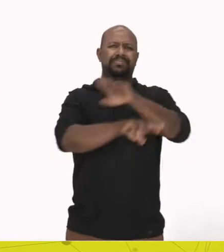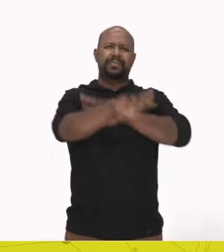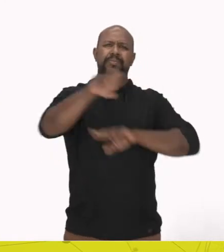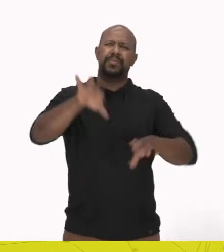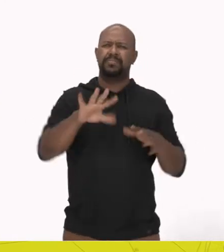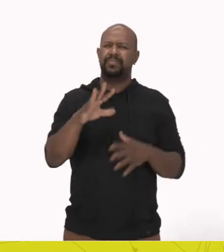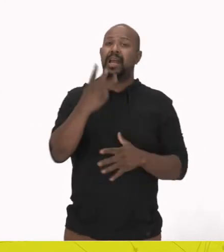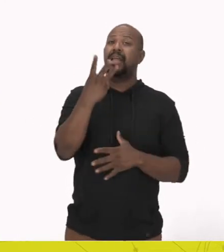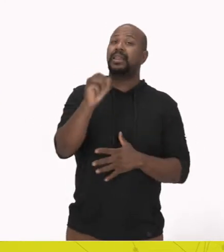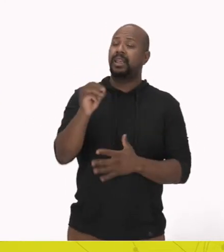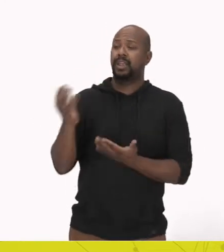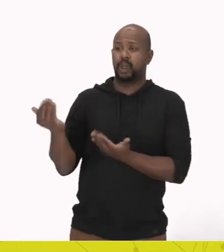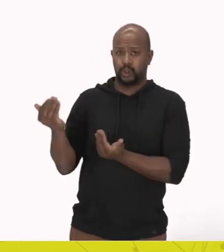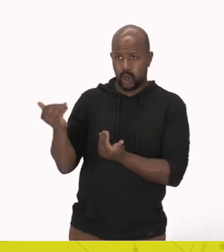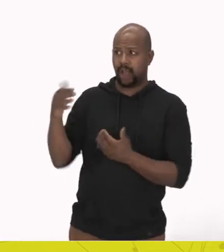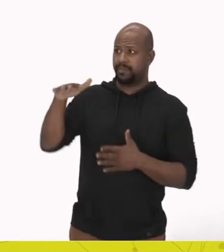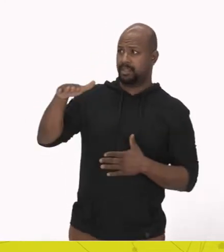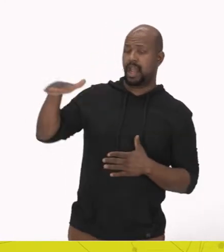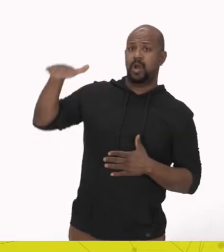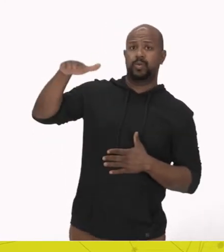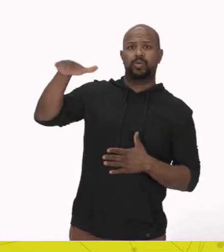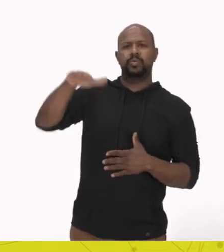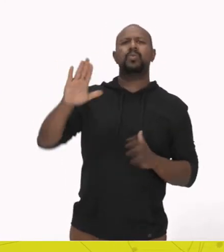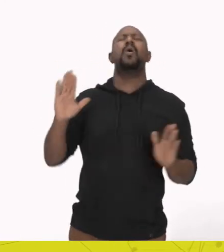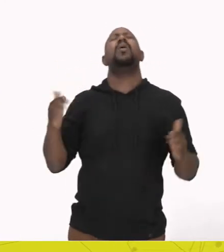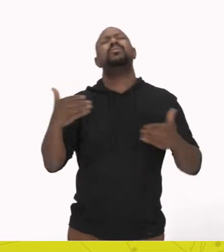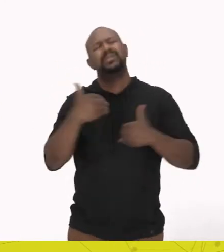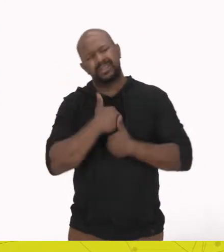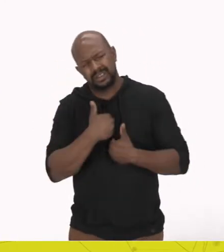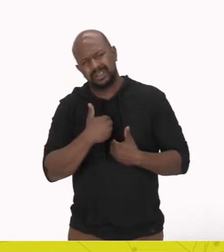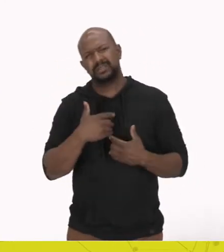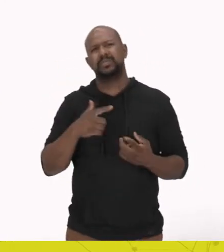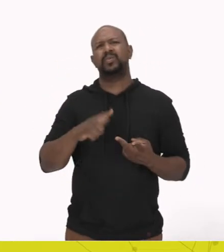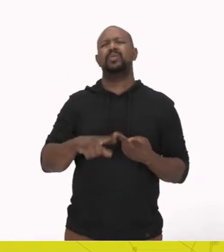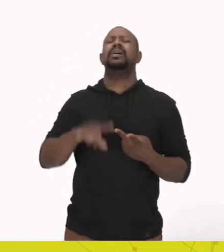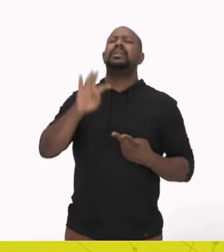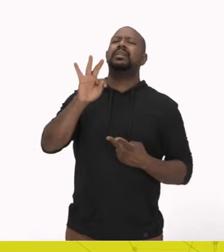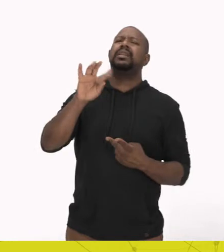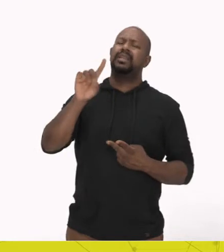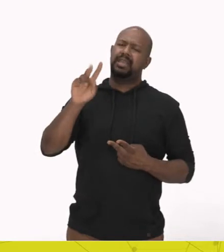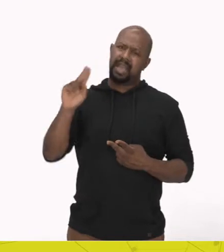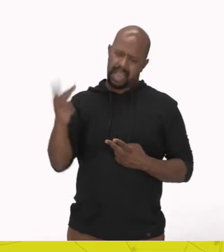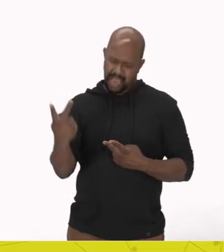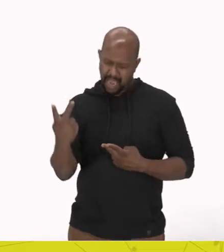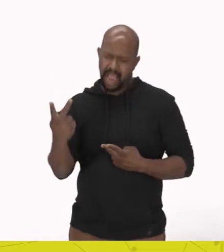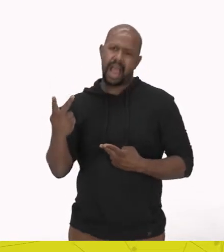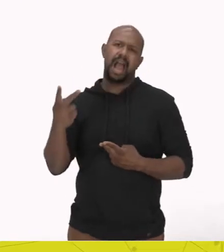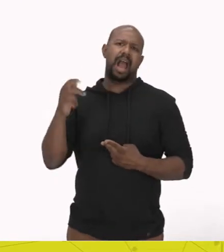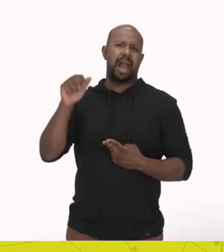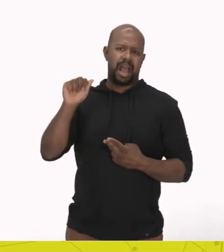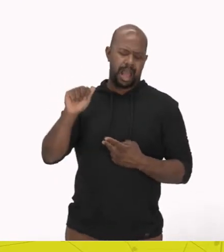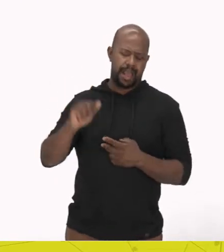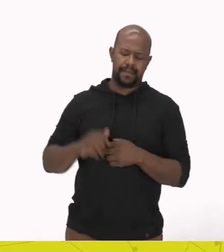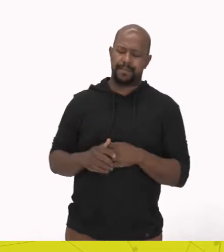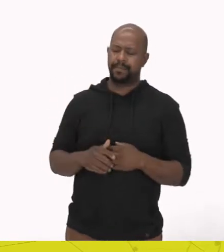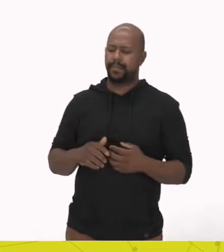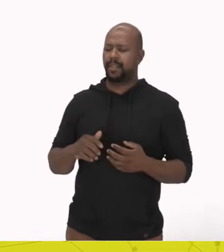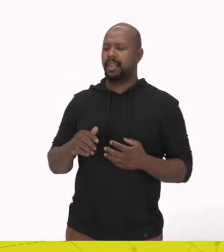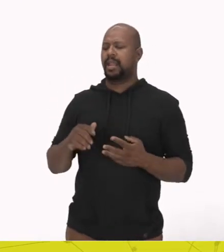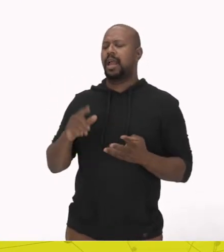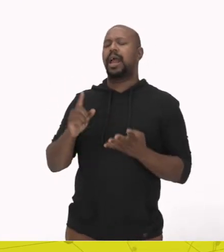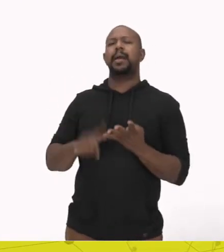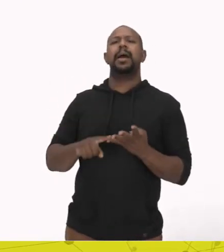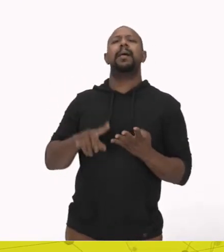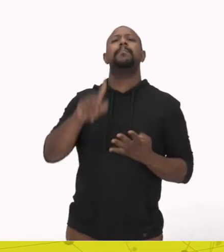reuniu cerca de 30 jovens e adultos com autismo, transtorno de déficit de atenção com